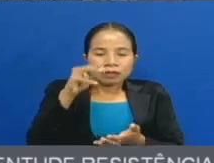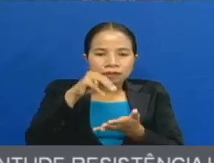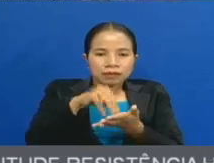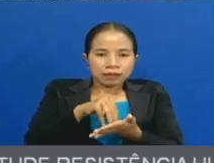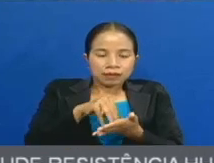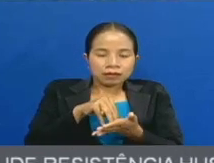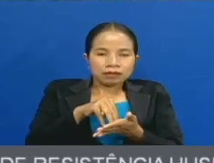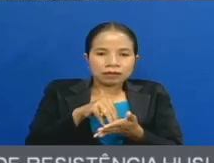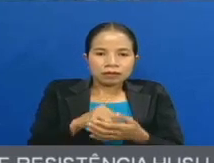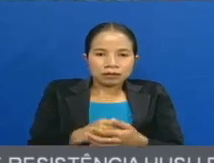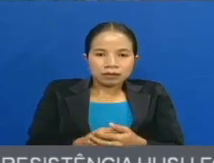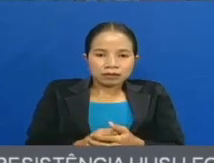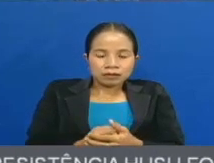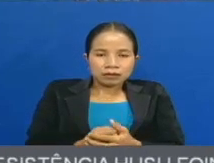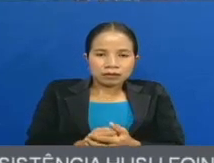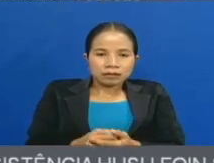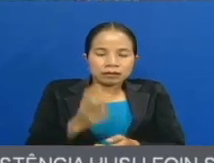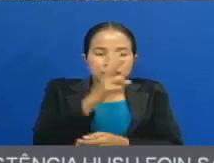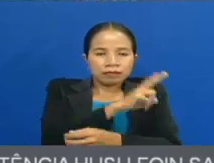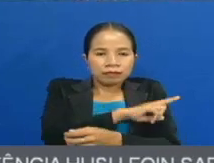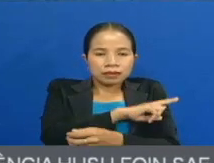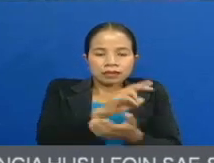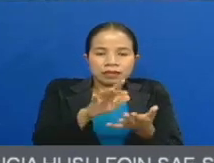milhões de vacinas.